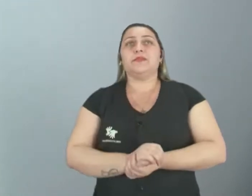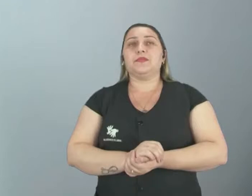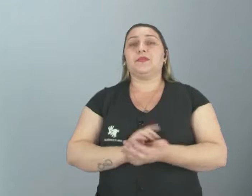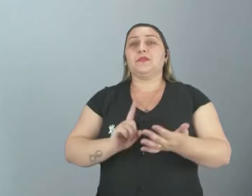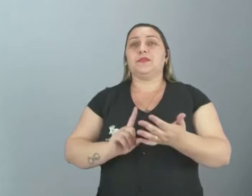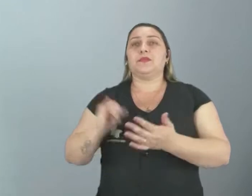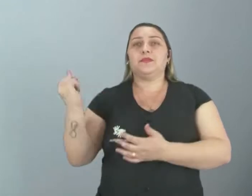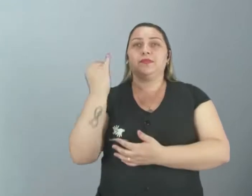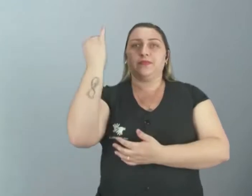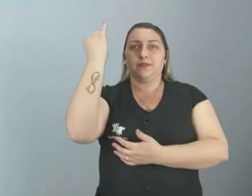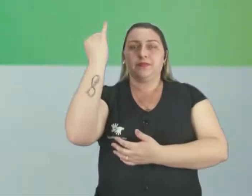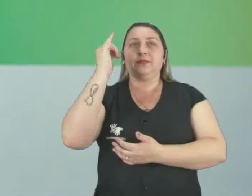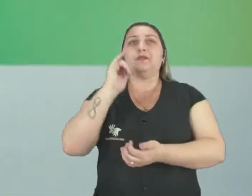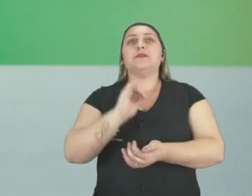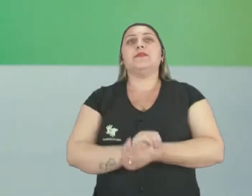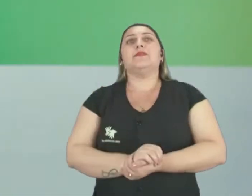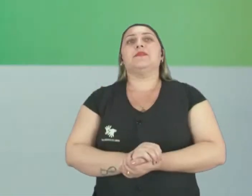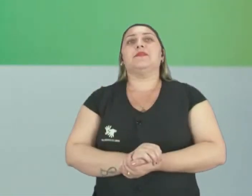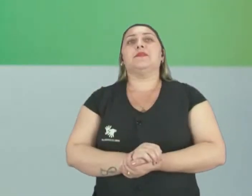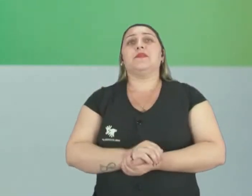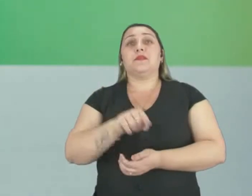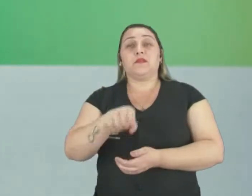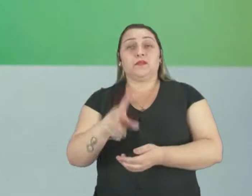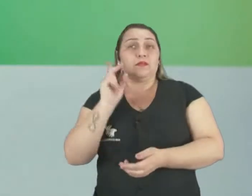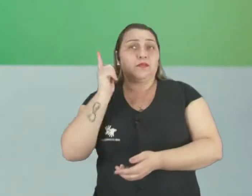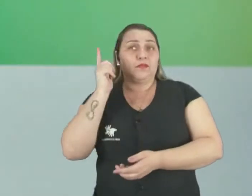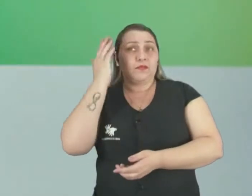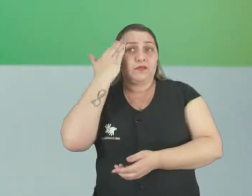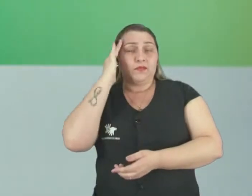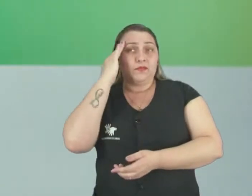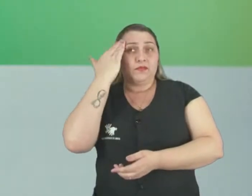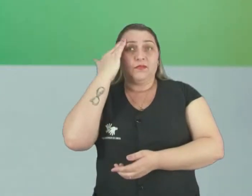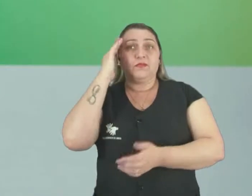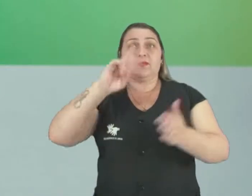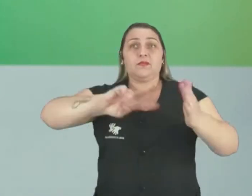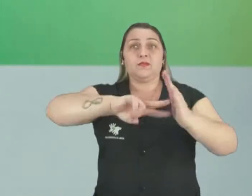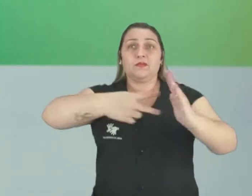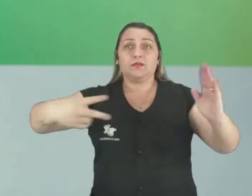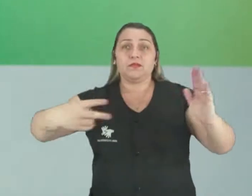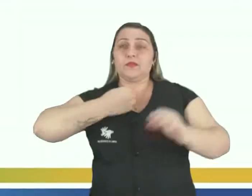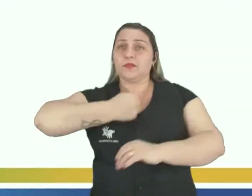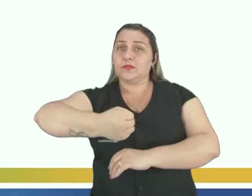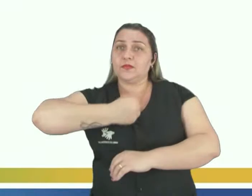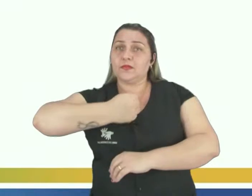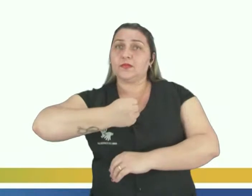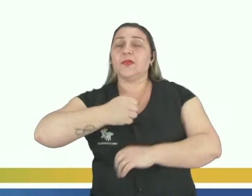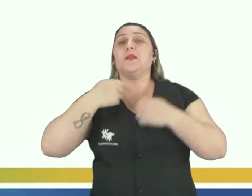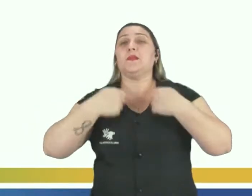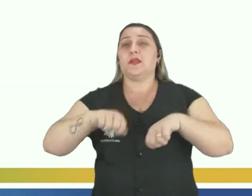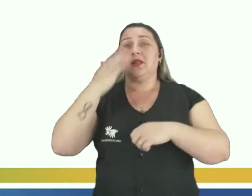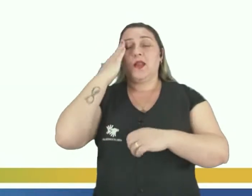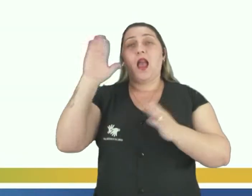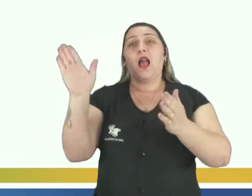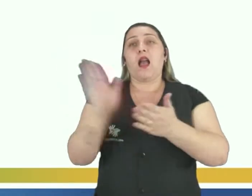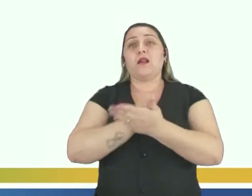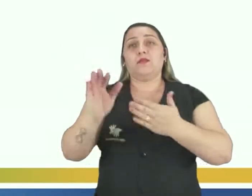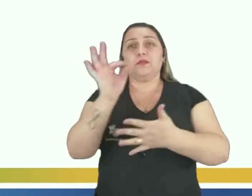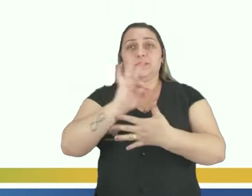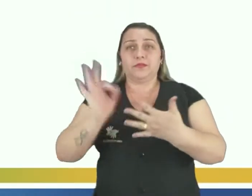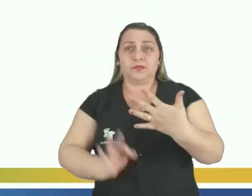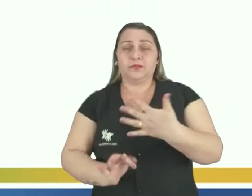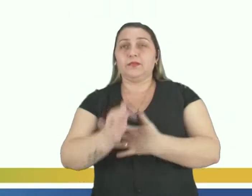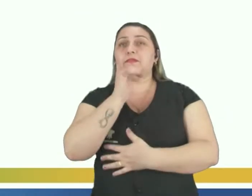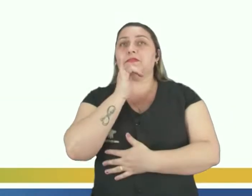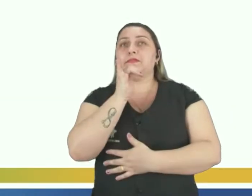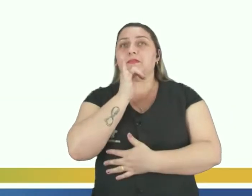ponto importante. Para que você consiga interpretar de fato a entrevista, você deve conhecer alguns elementos.